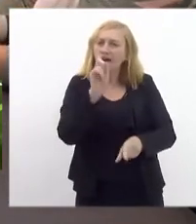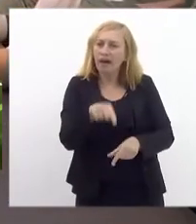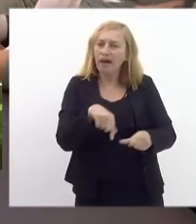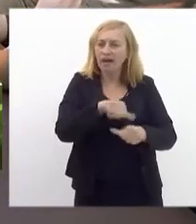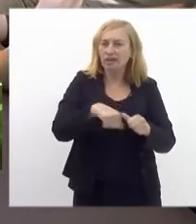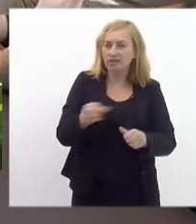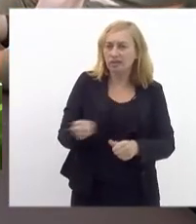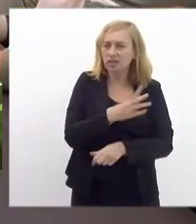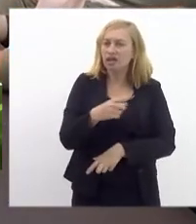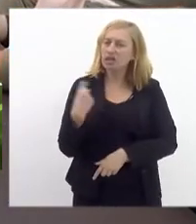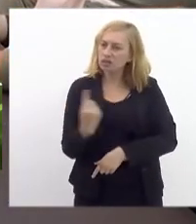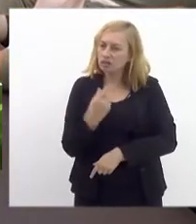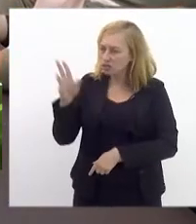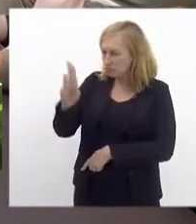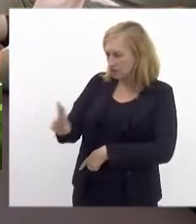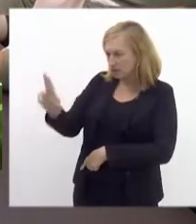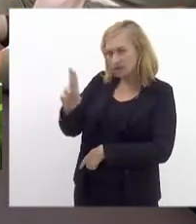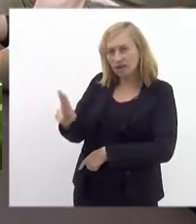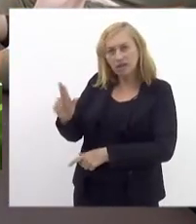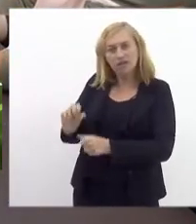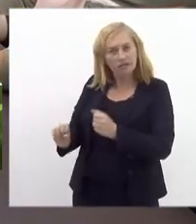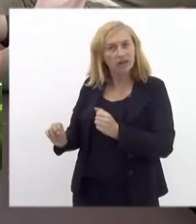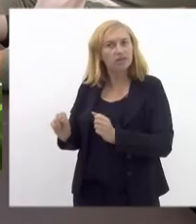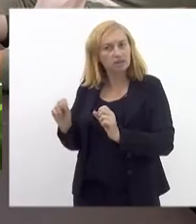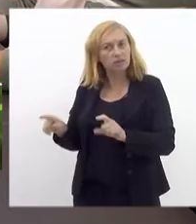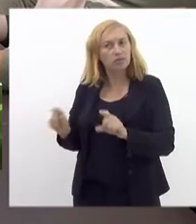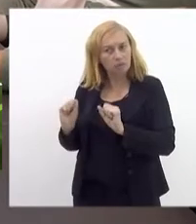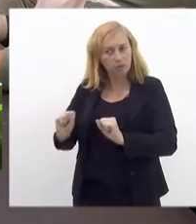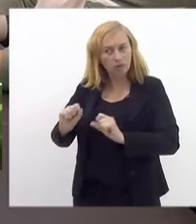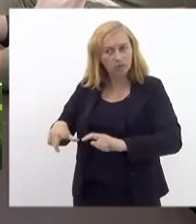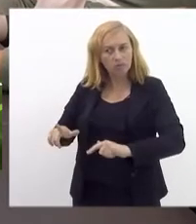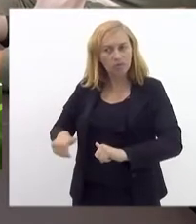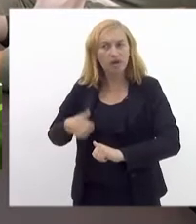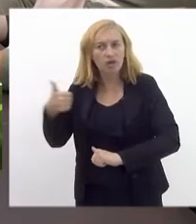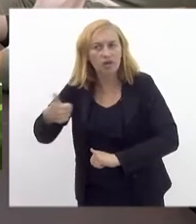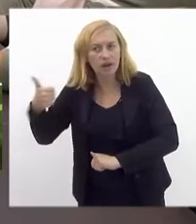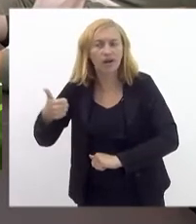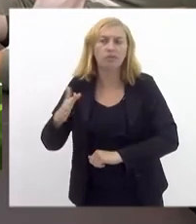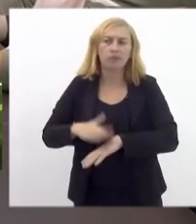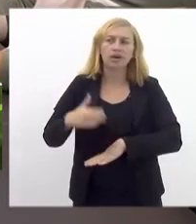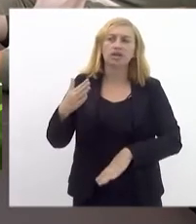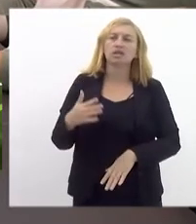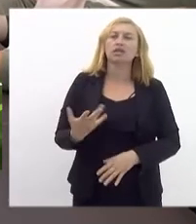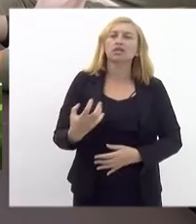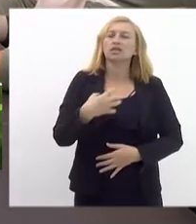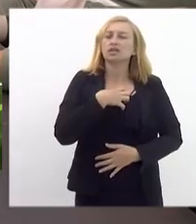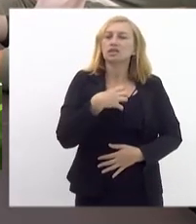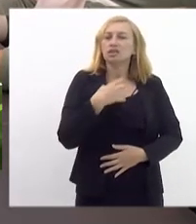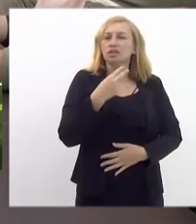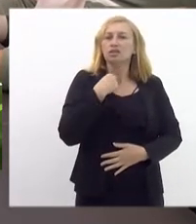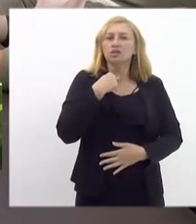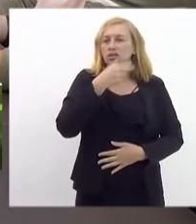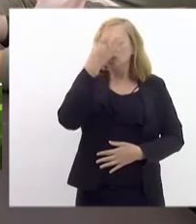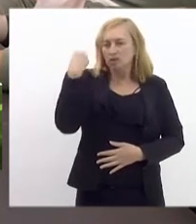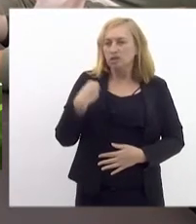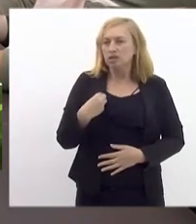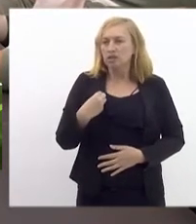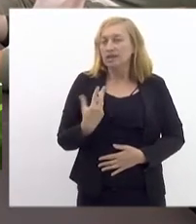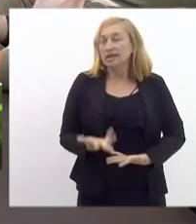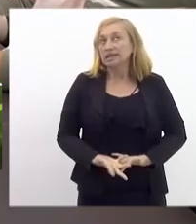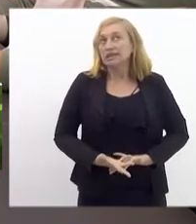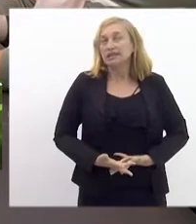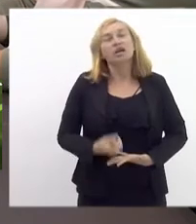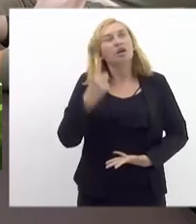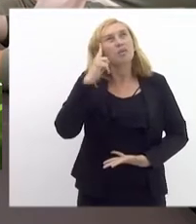as nossas universidades têm feito isso e podem fazer mais. Então, nesse sentido, eu acho que não pode ser deixado de lado essa perspectiva